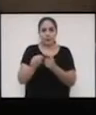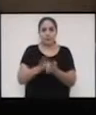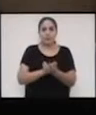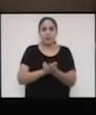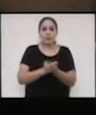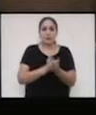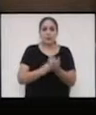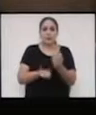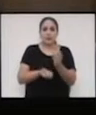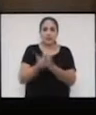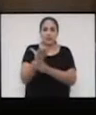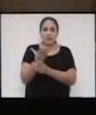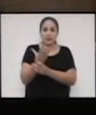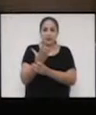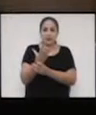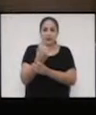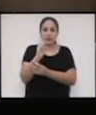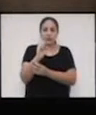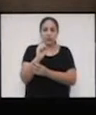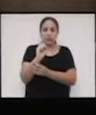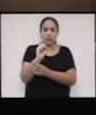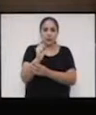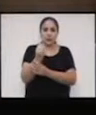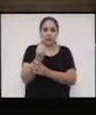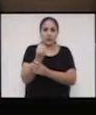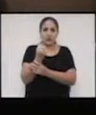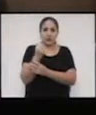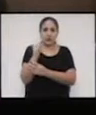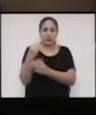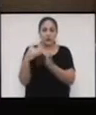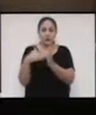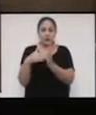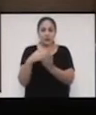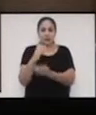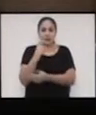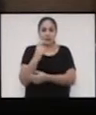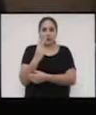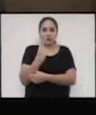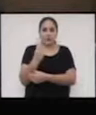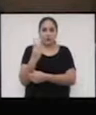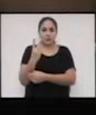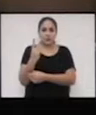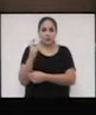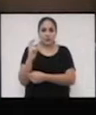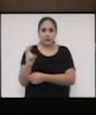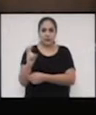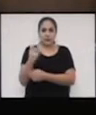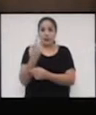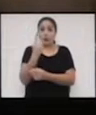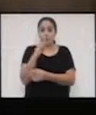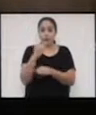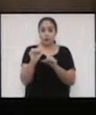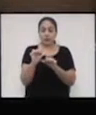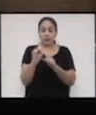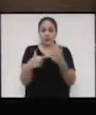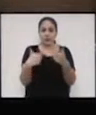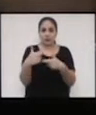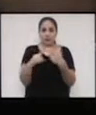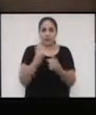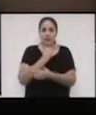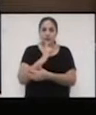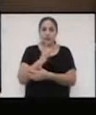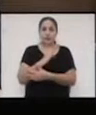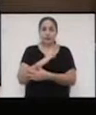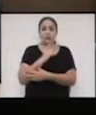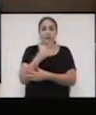Desde a Constituição de 88 até 2015, que foi a última reforma envolvendo o tema da Previdência, então em 27